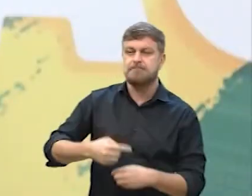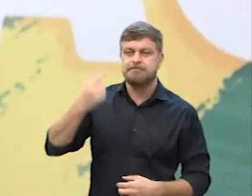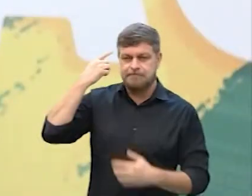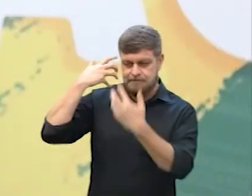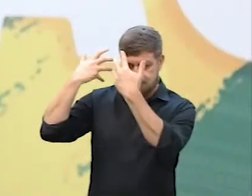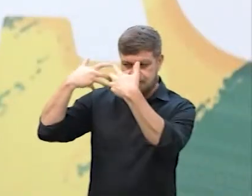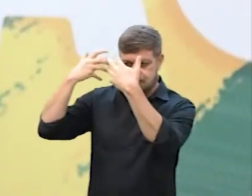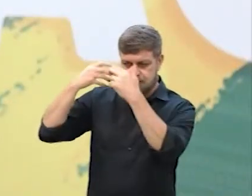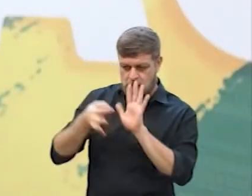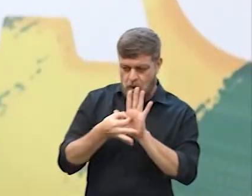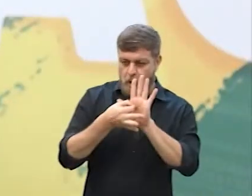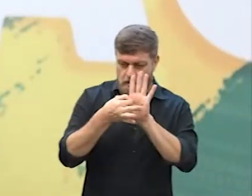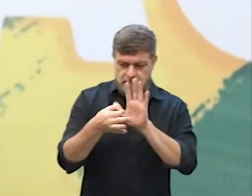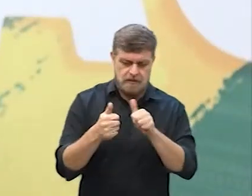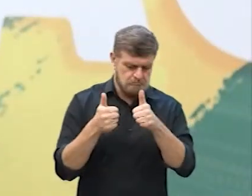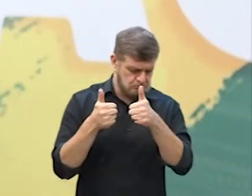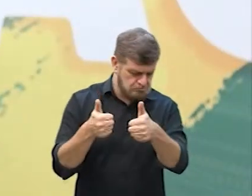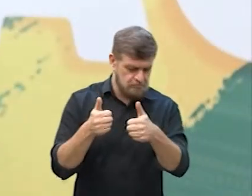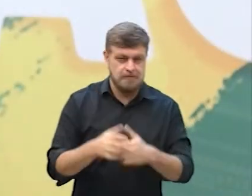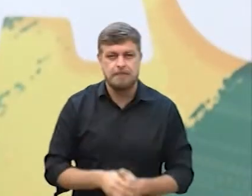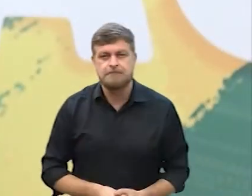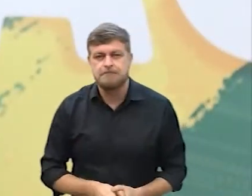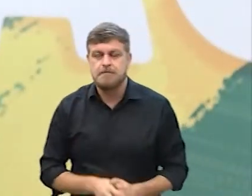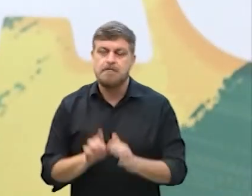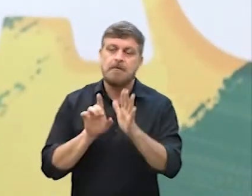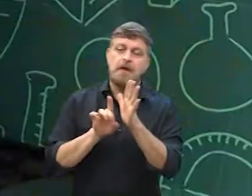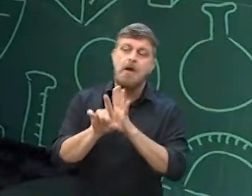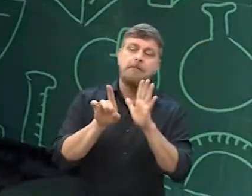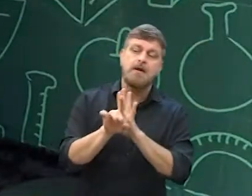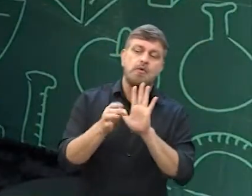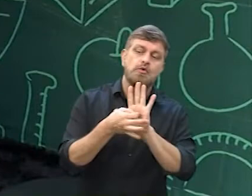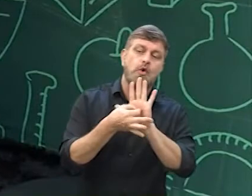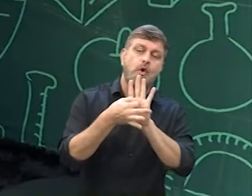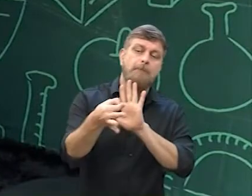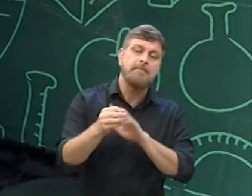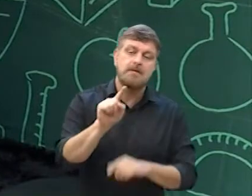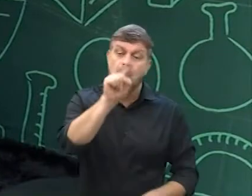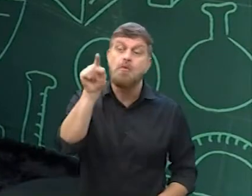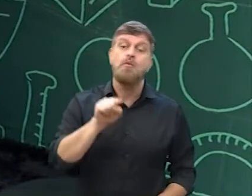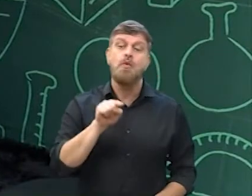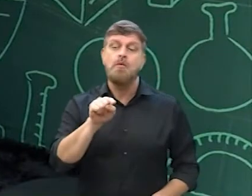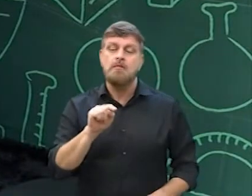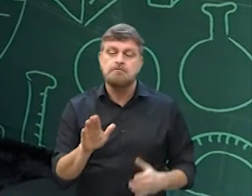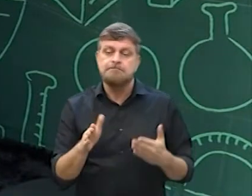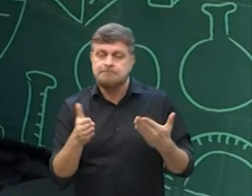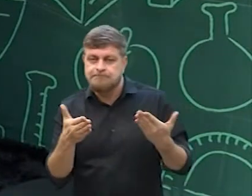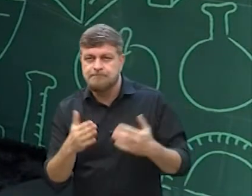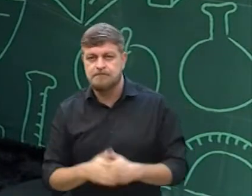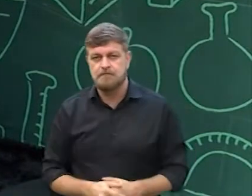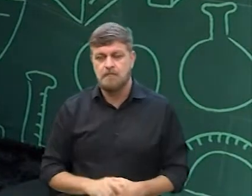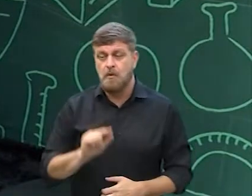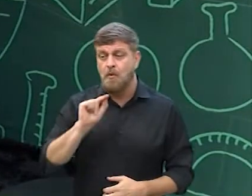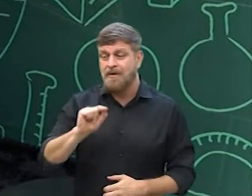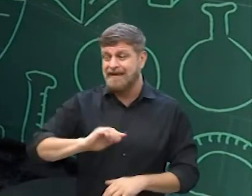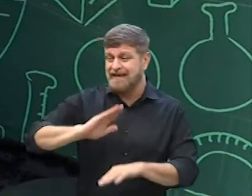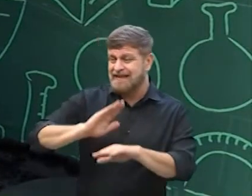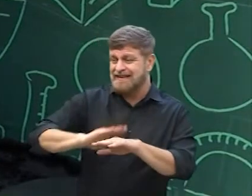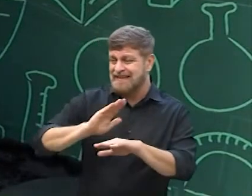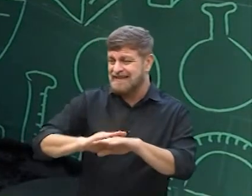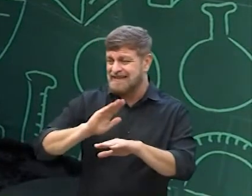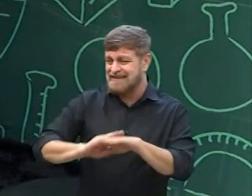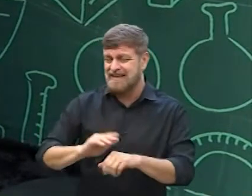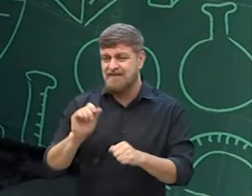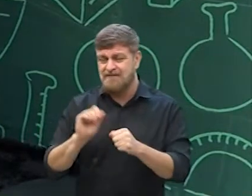ponto de vista. Ô, professora, qual, na sua opinião, seria o que deveria ser feito